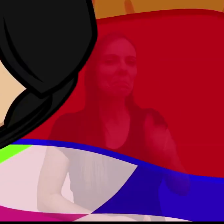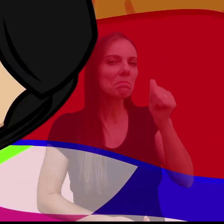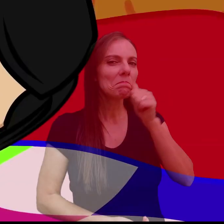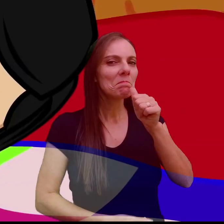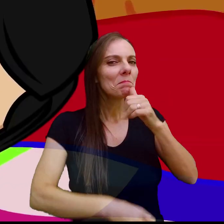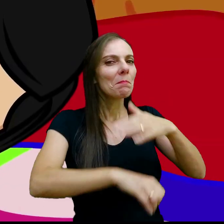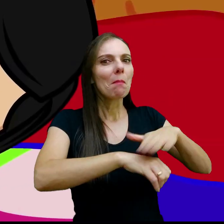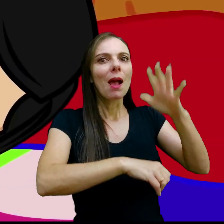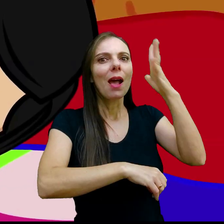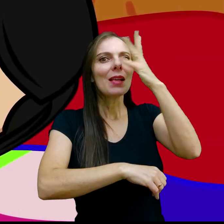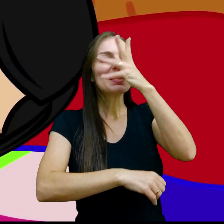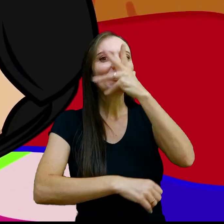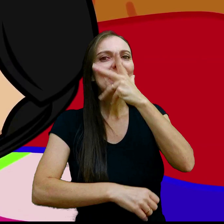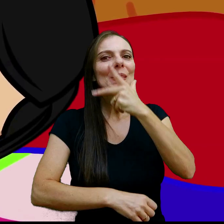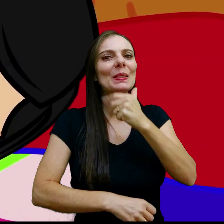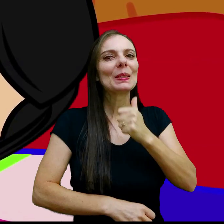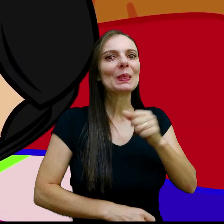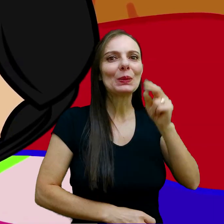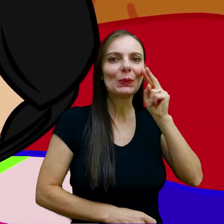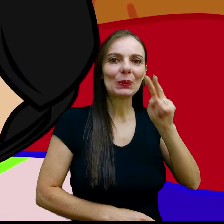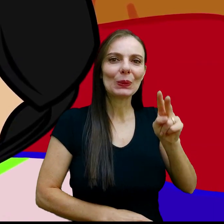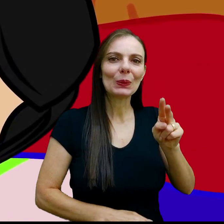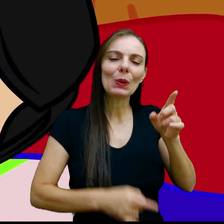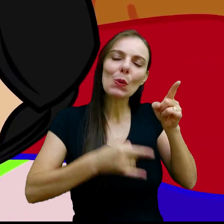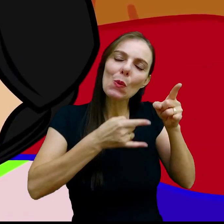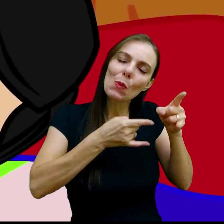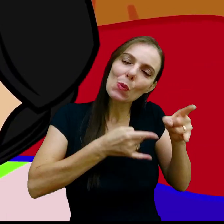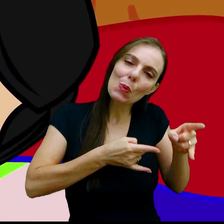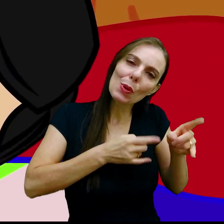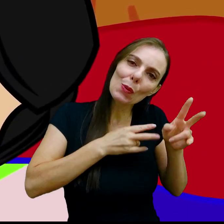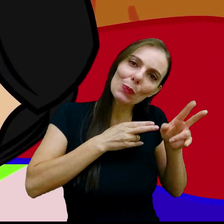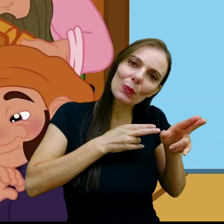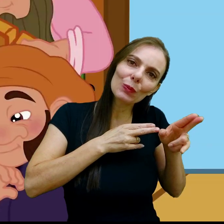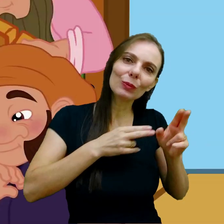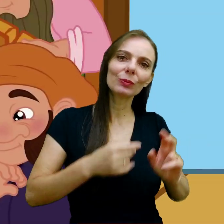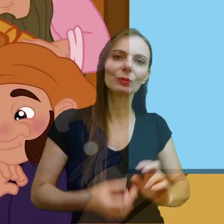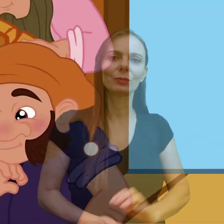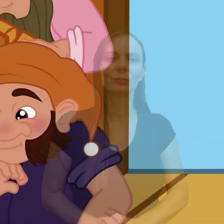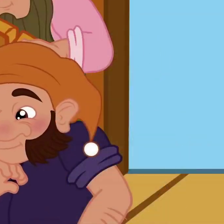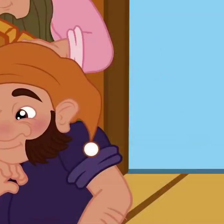A menina mais bela que eles já viram deitada nas camas.